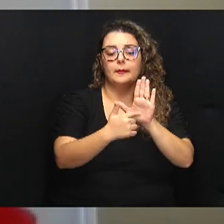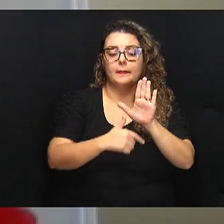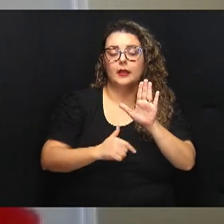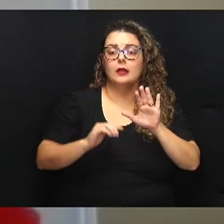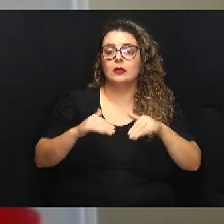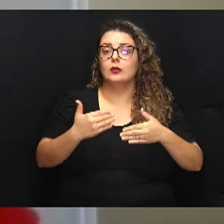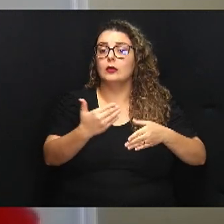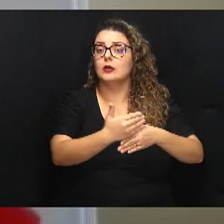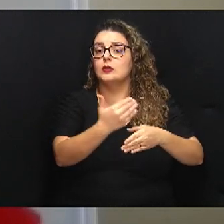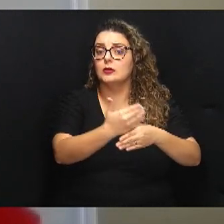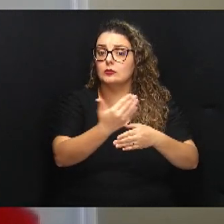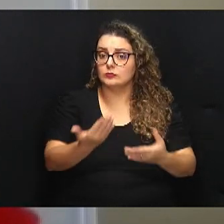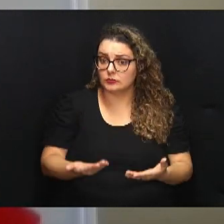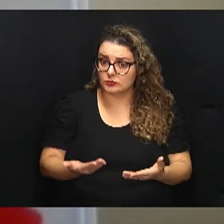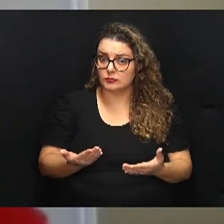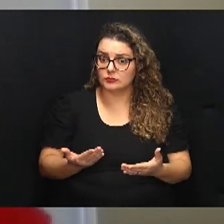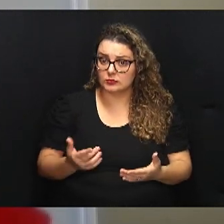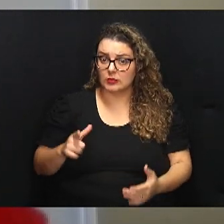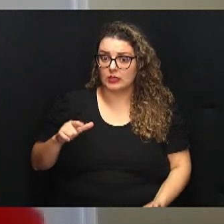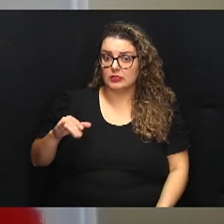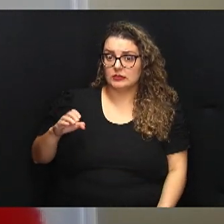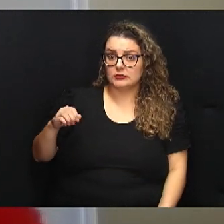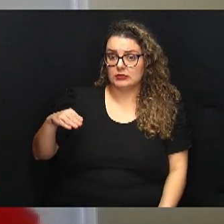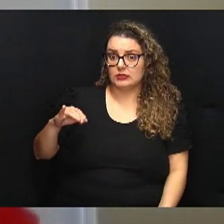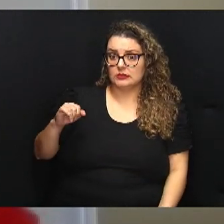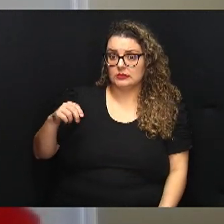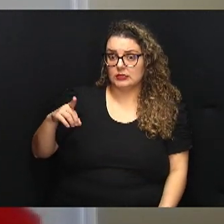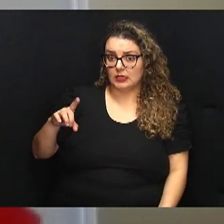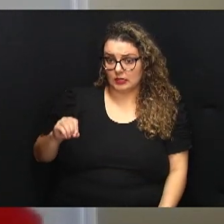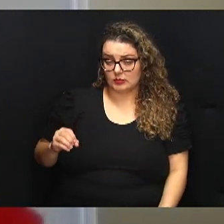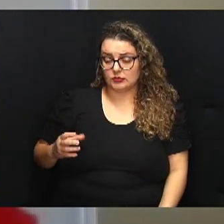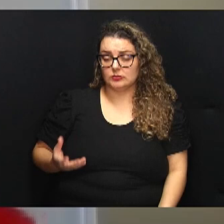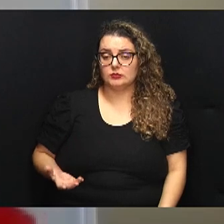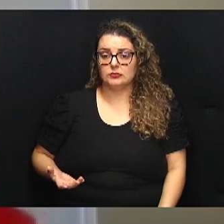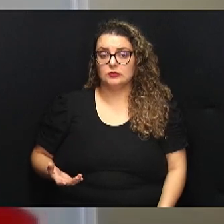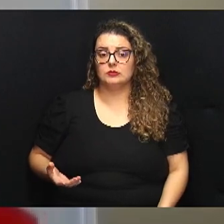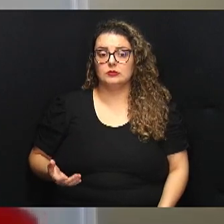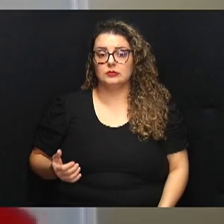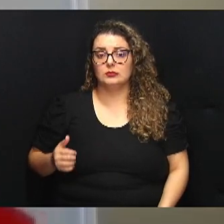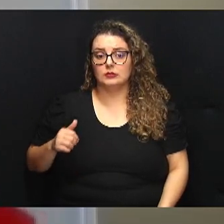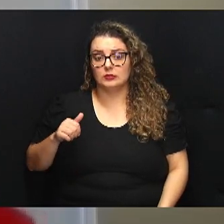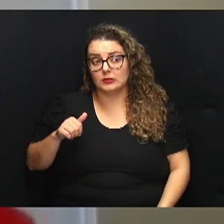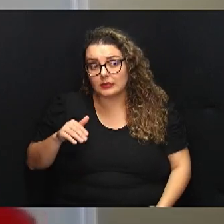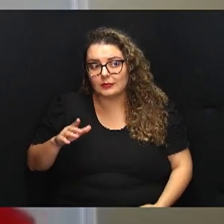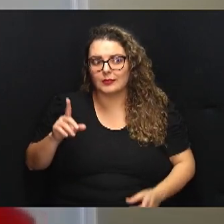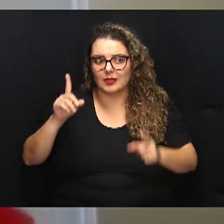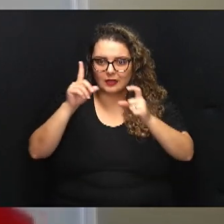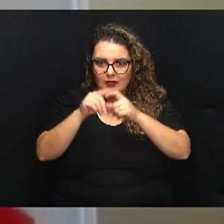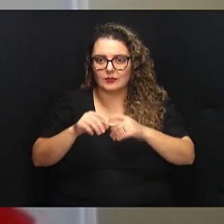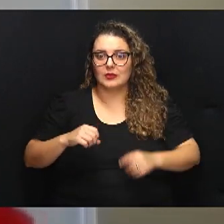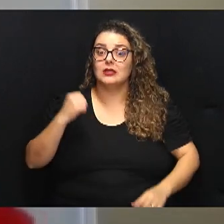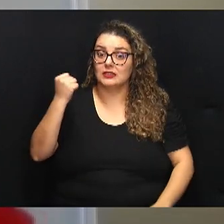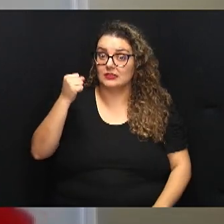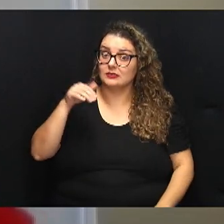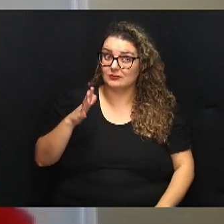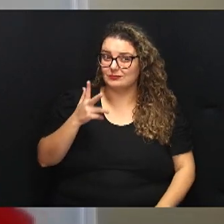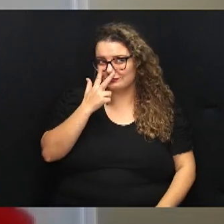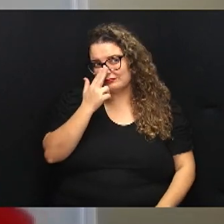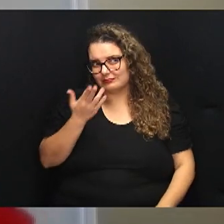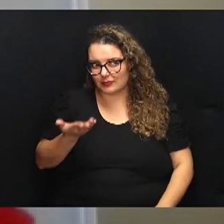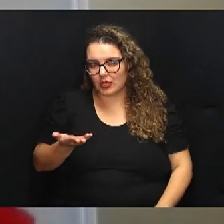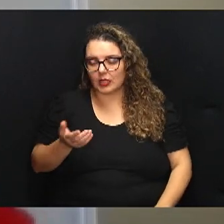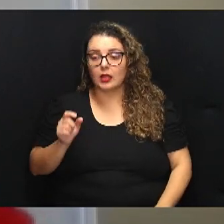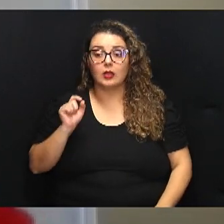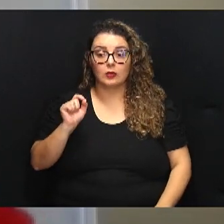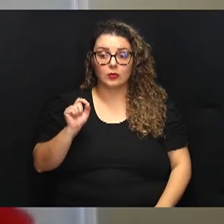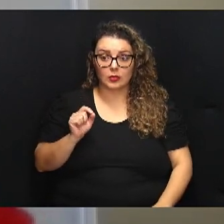empreendimentos a serem licenciados e mais complexo e mais grave, me parece, é o